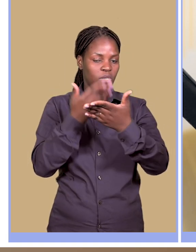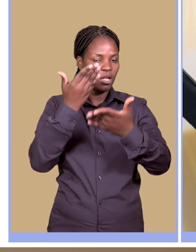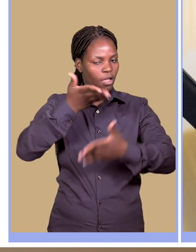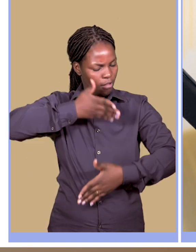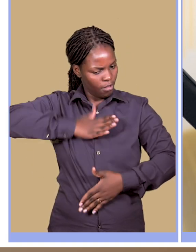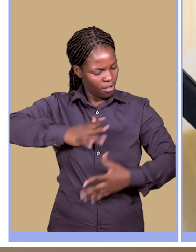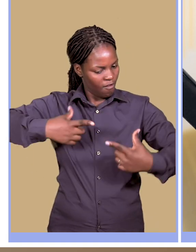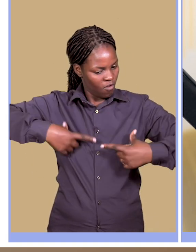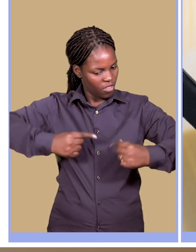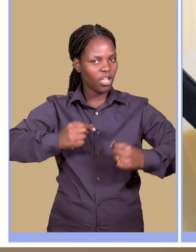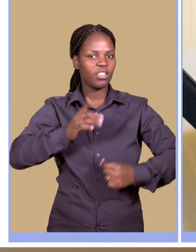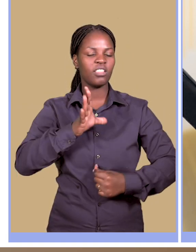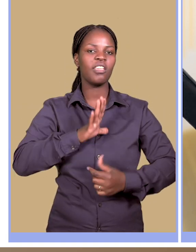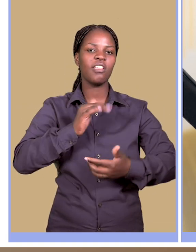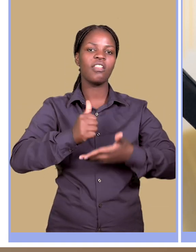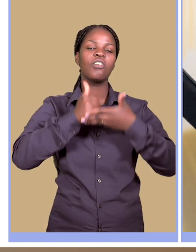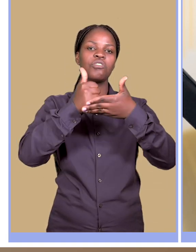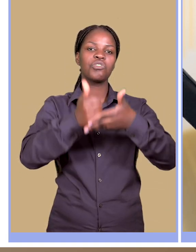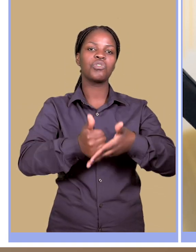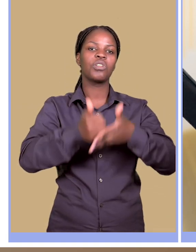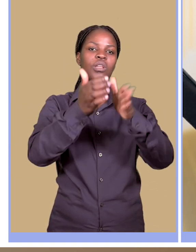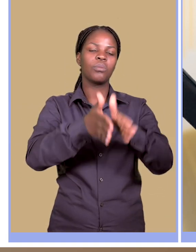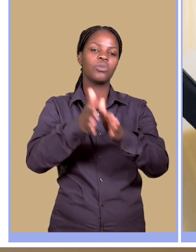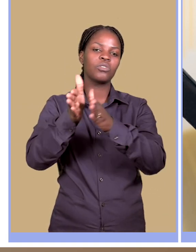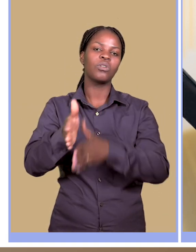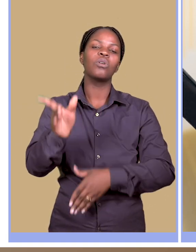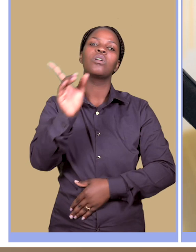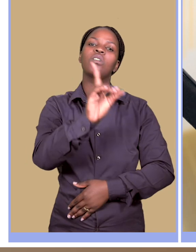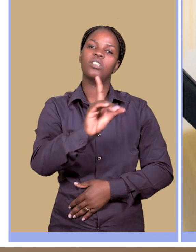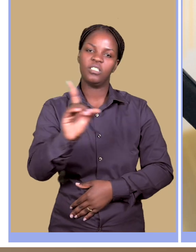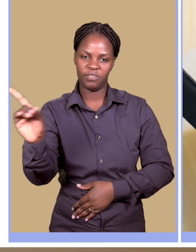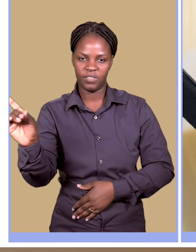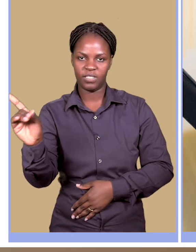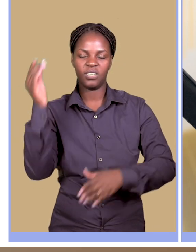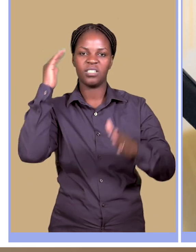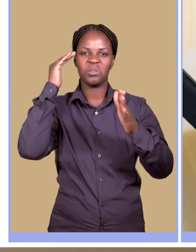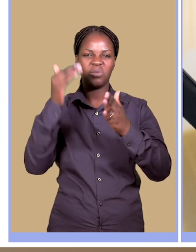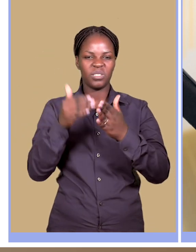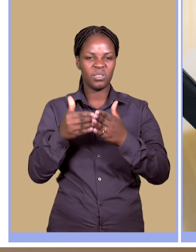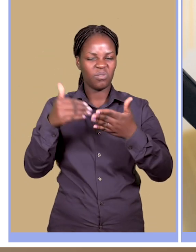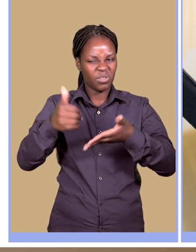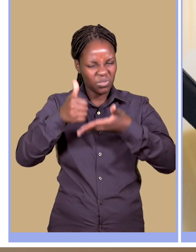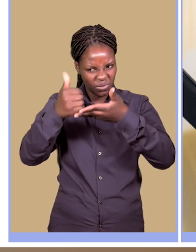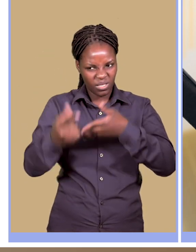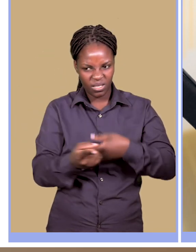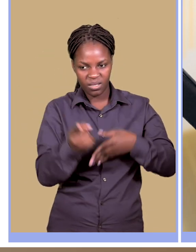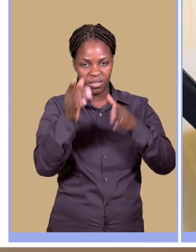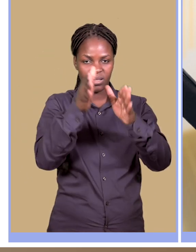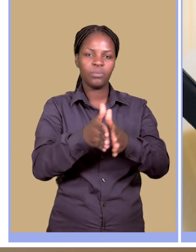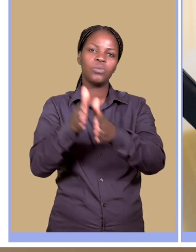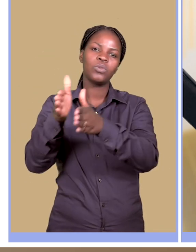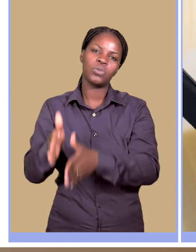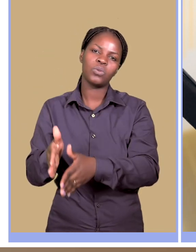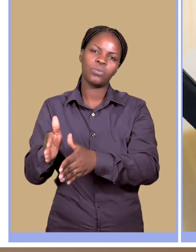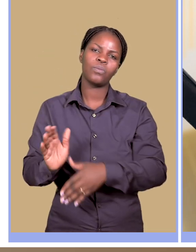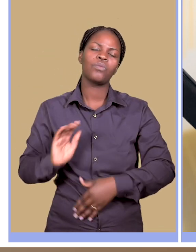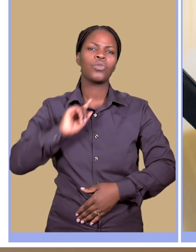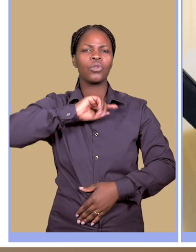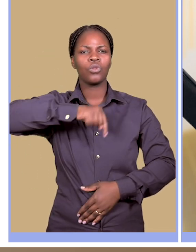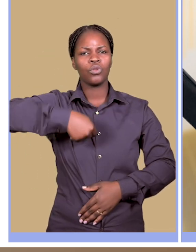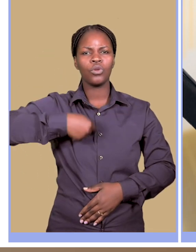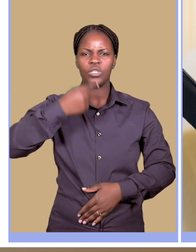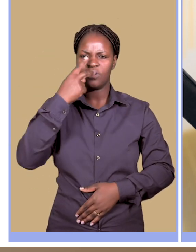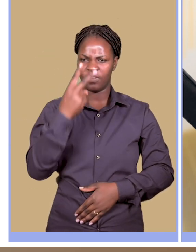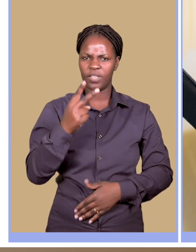com uma perspectiva de servi-lo de forma muito, muito particular. Então, se nós reconhecemos